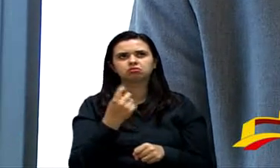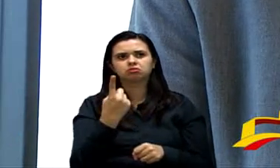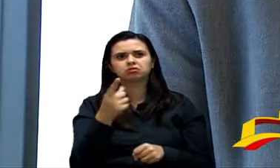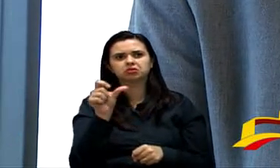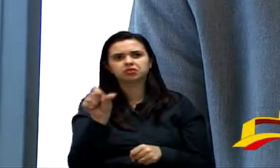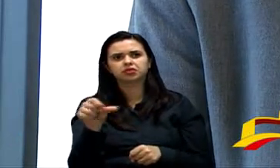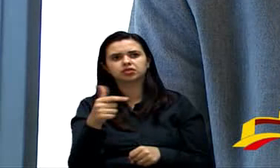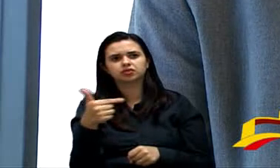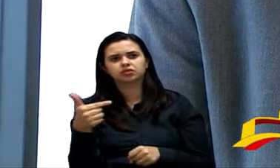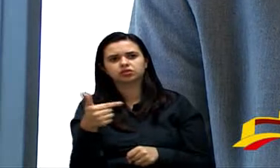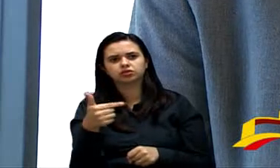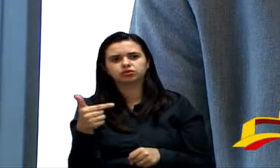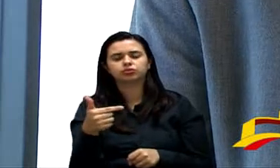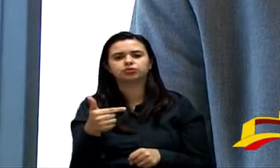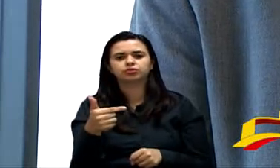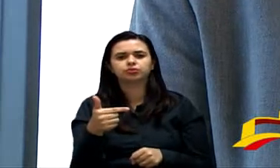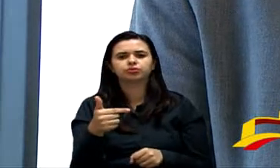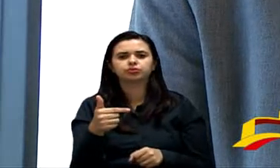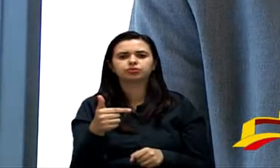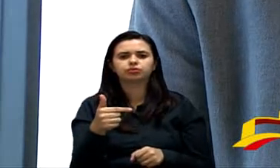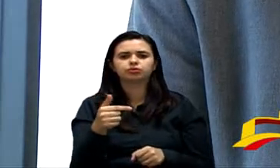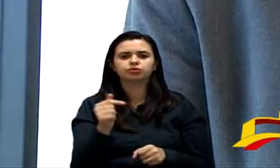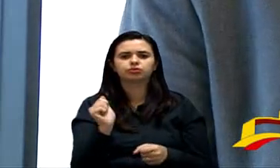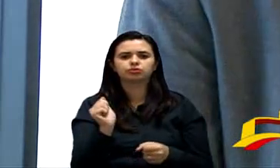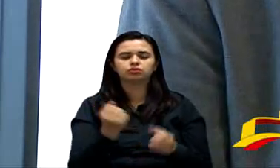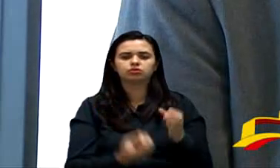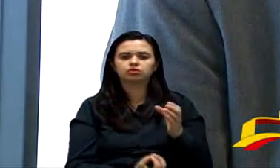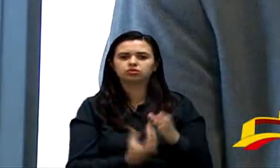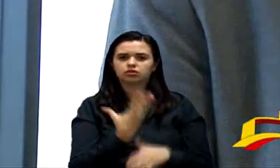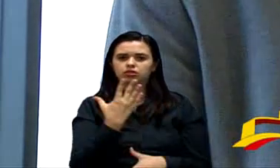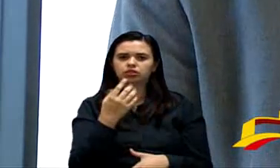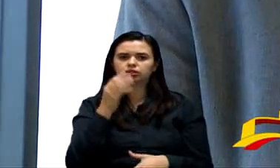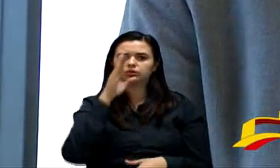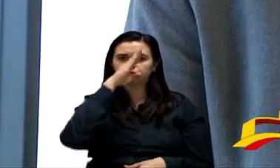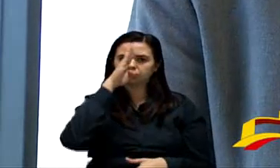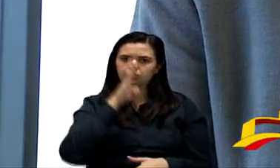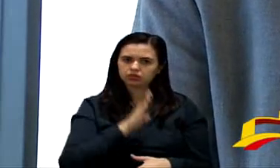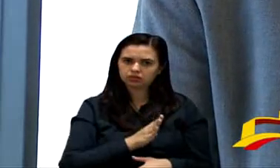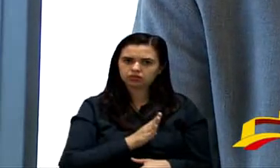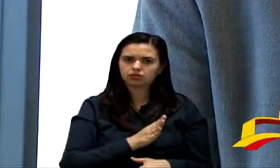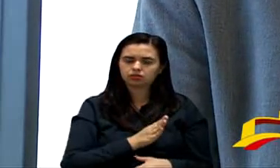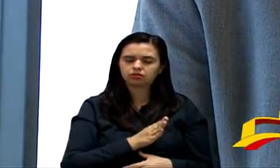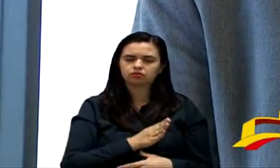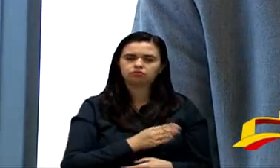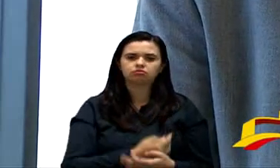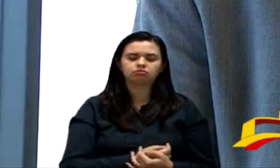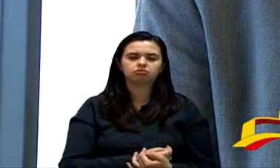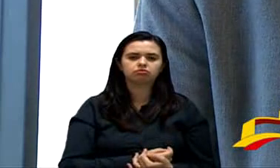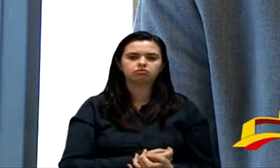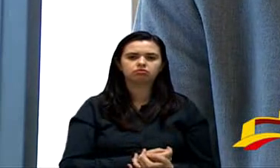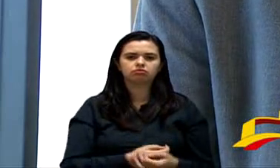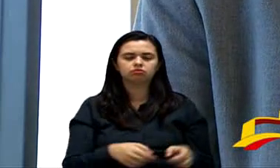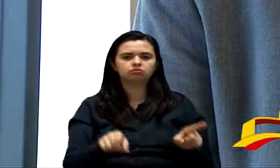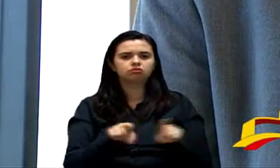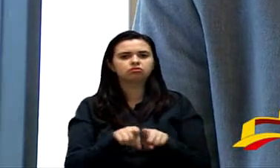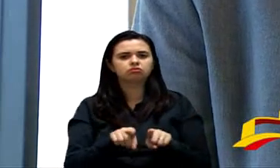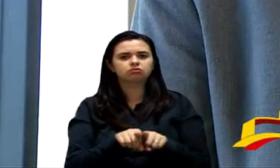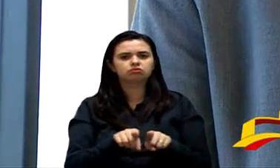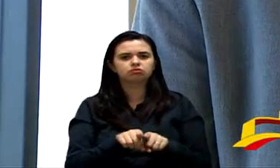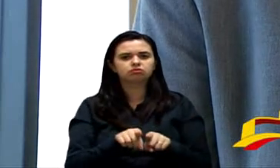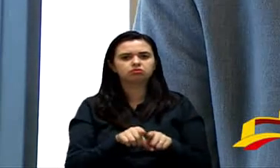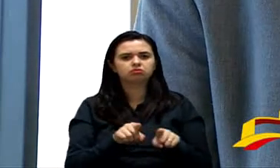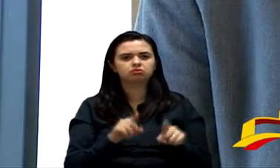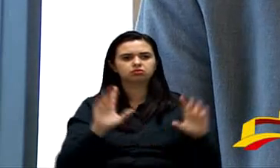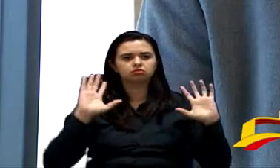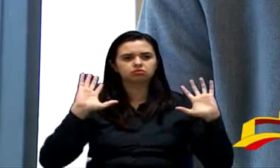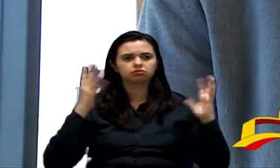1822, da formação do Estado brasileiro, né? Da independência do país, né? Eu sei que ele fez comemoração